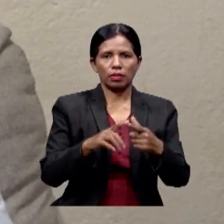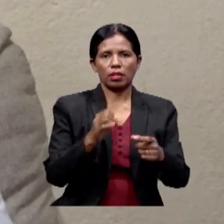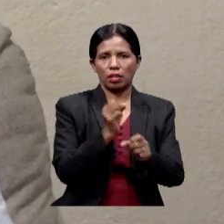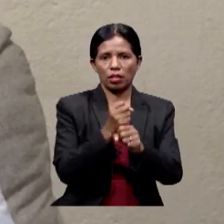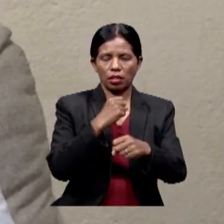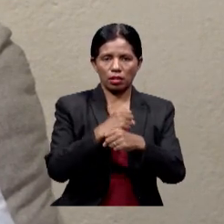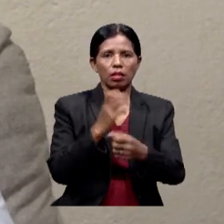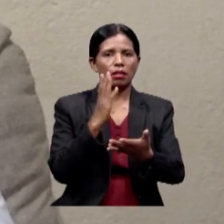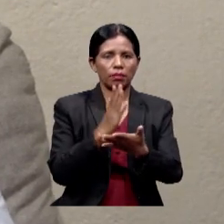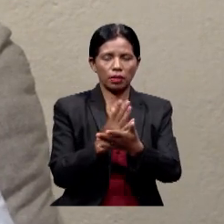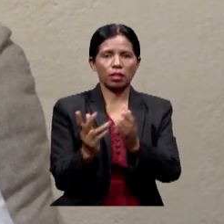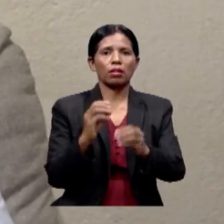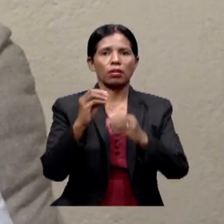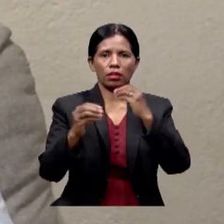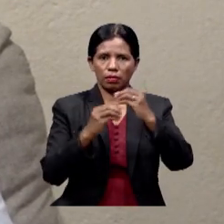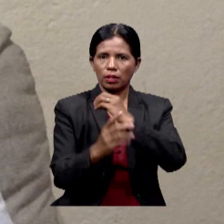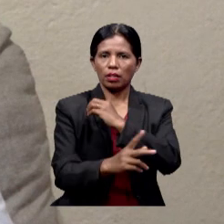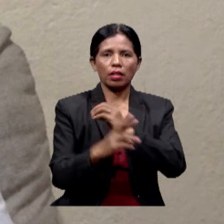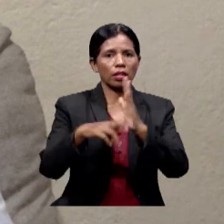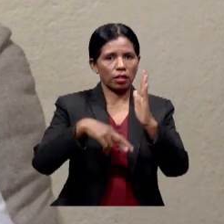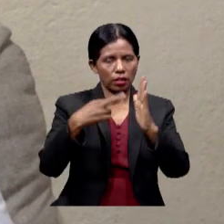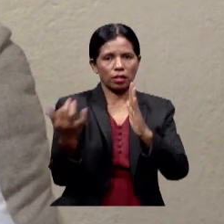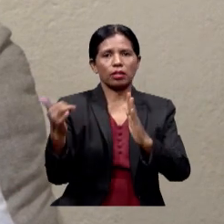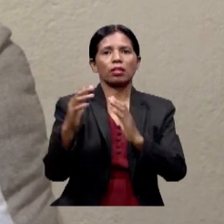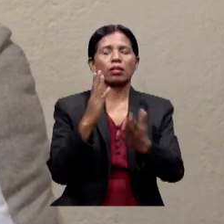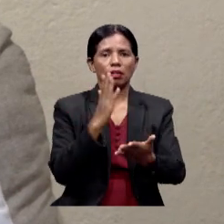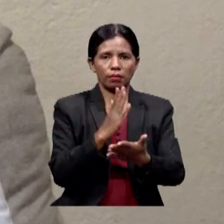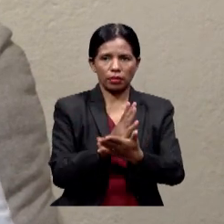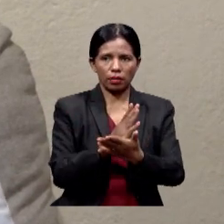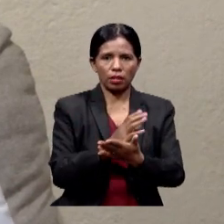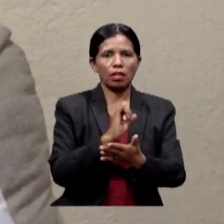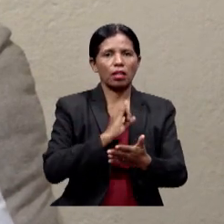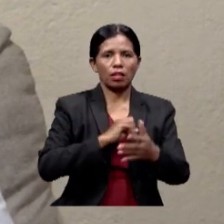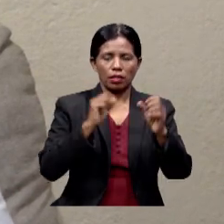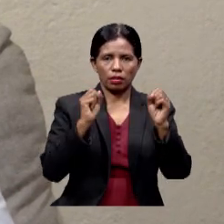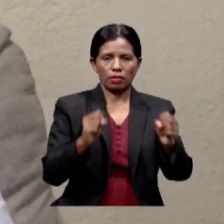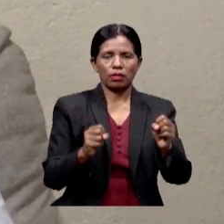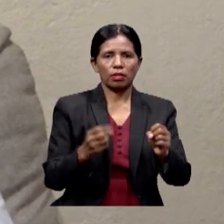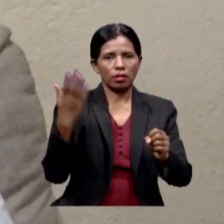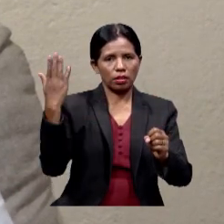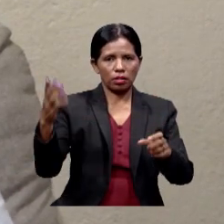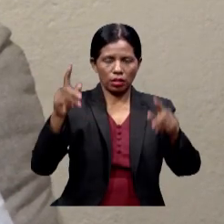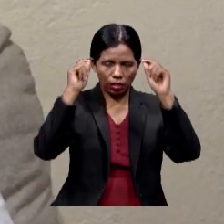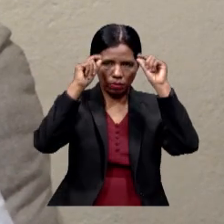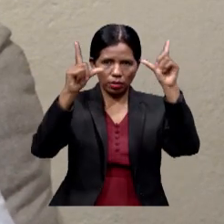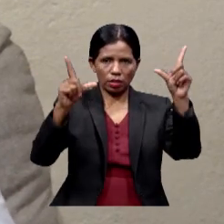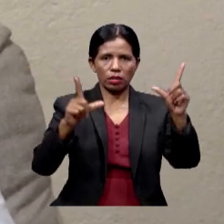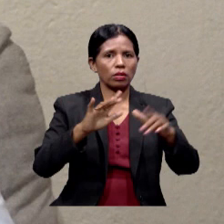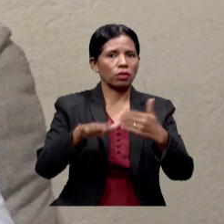ir à prevenção de Nian, que é o belo halo, até que até halo cobertura e a território nacional de Timor-Leste